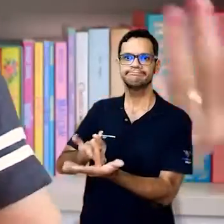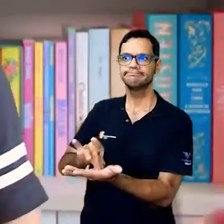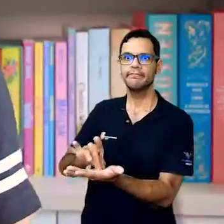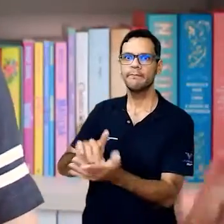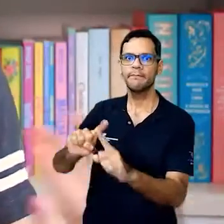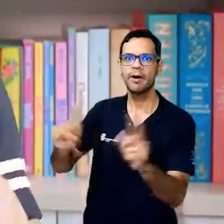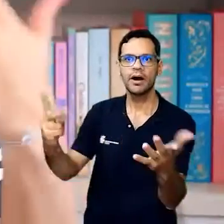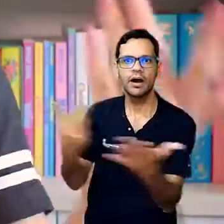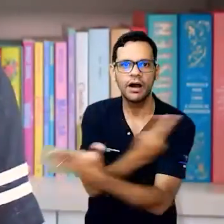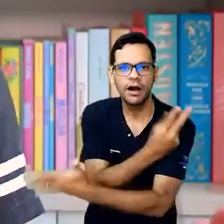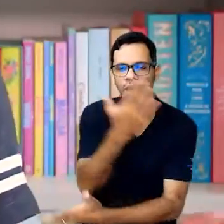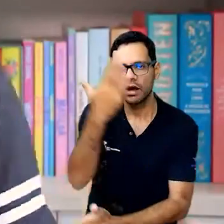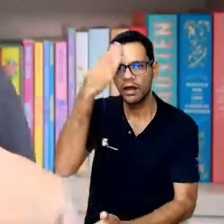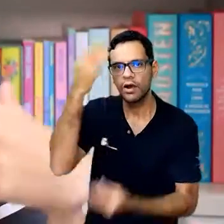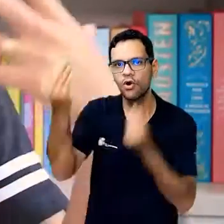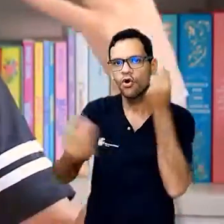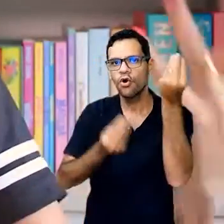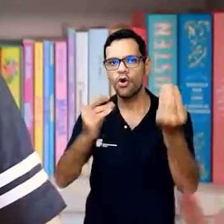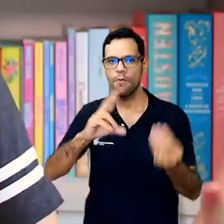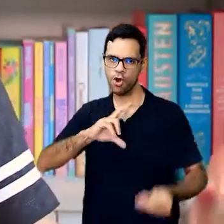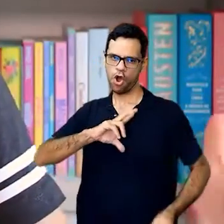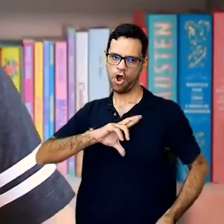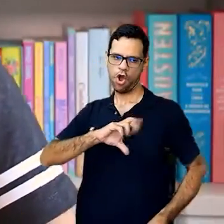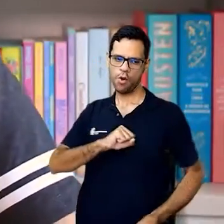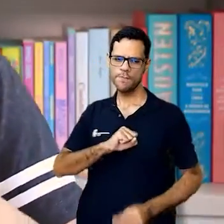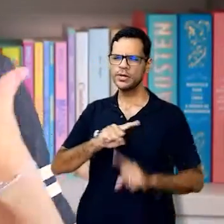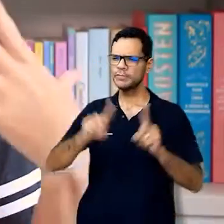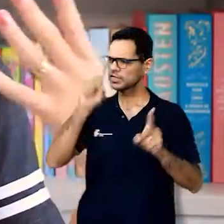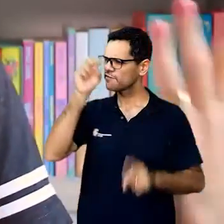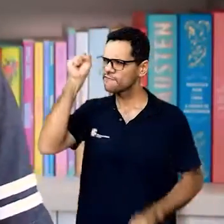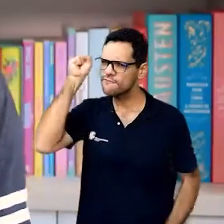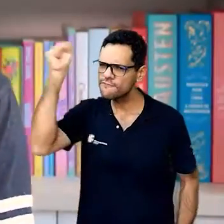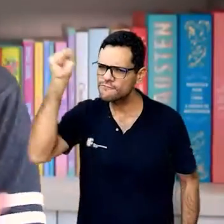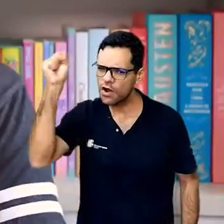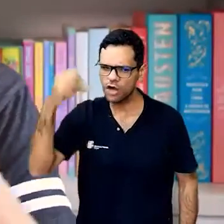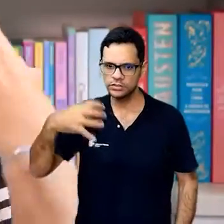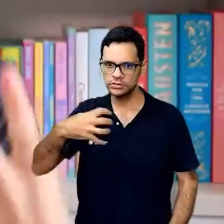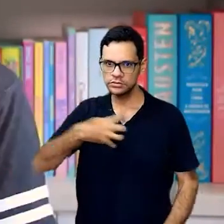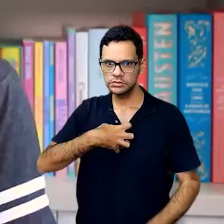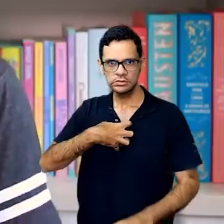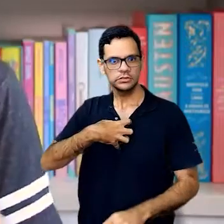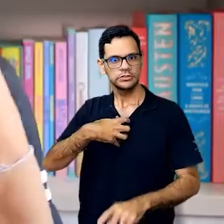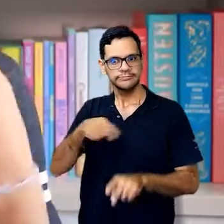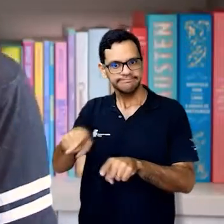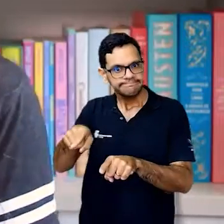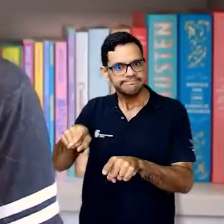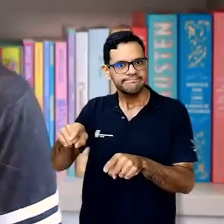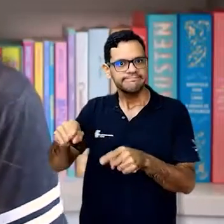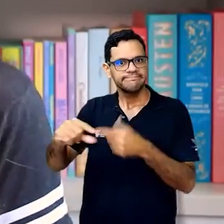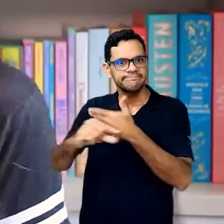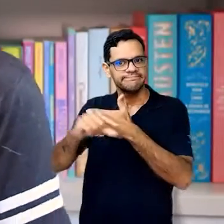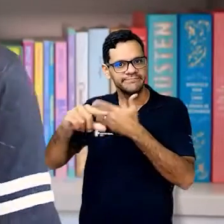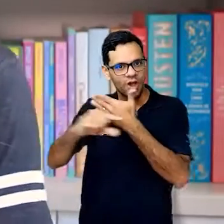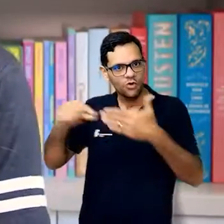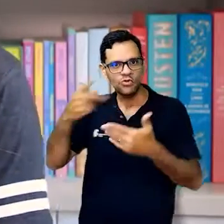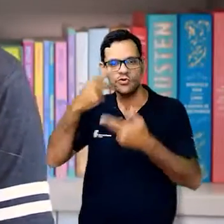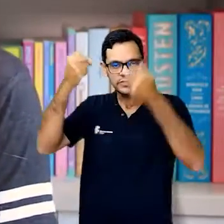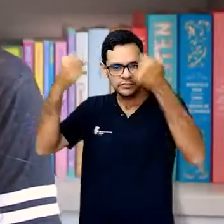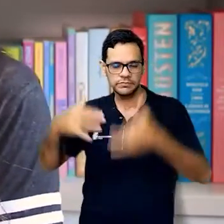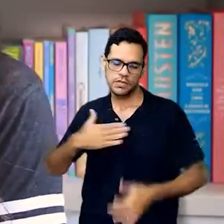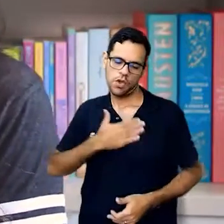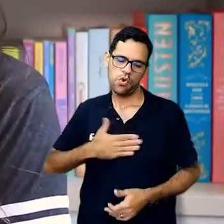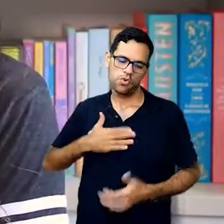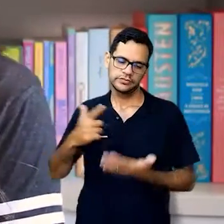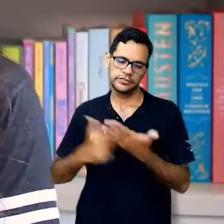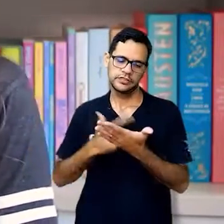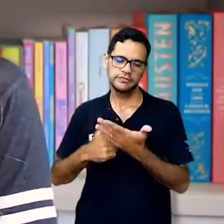que improvável, inusitado, e não tão romântico, mas que é muito forte, que você sente realmente na pele ali o que os personagens estão